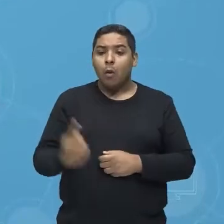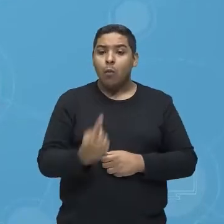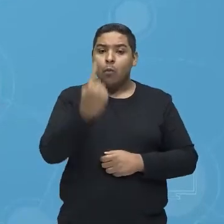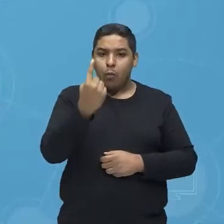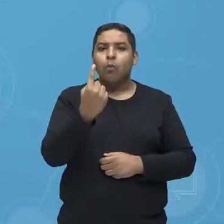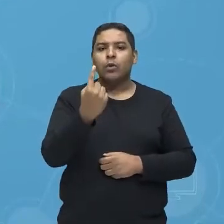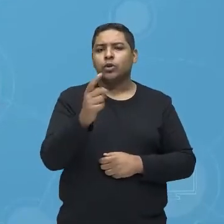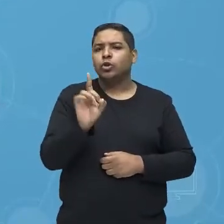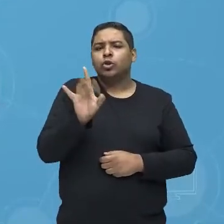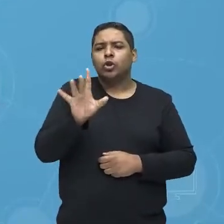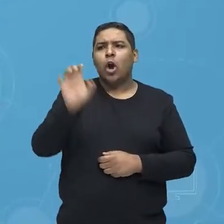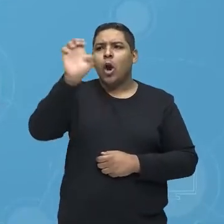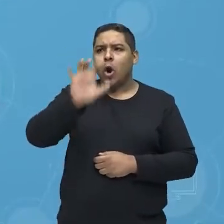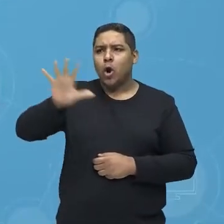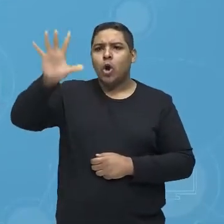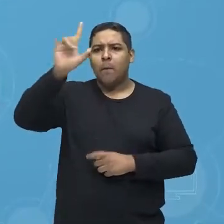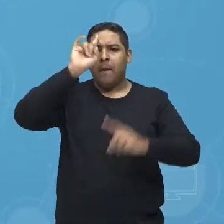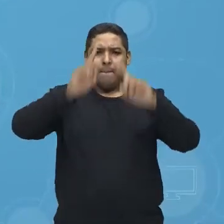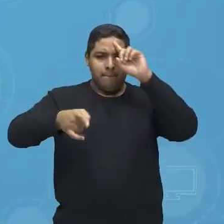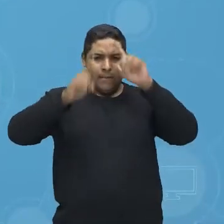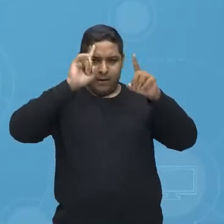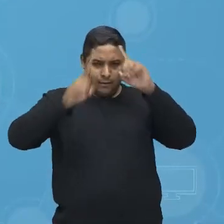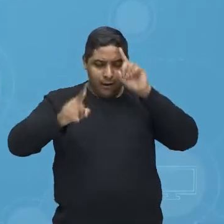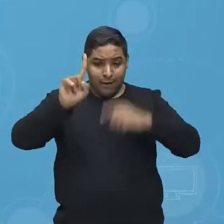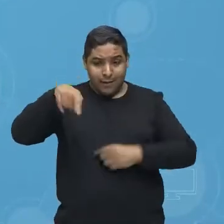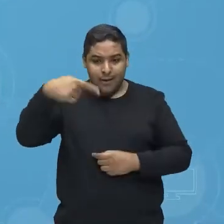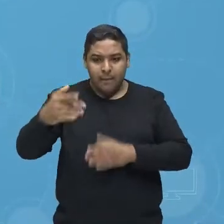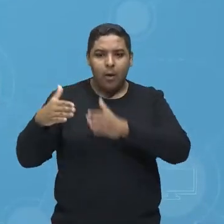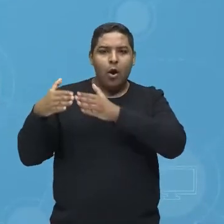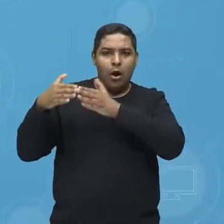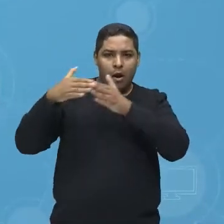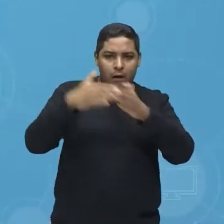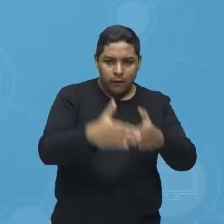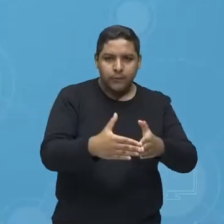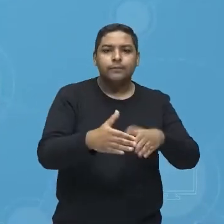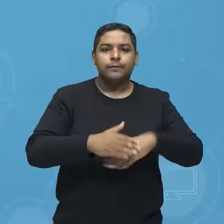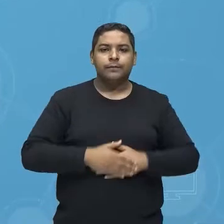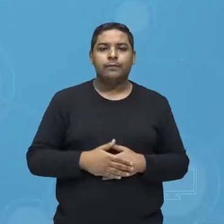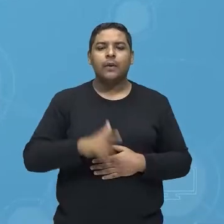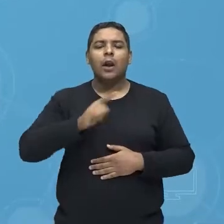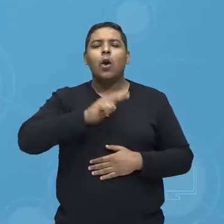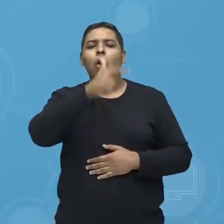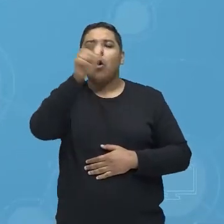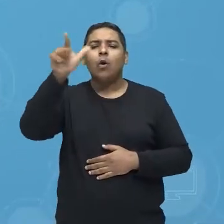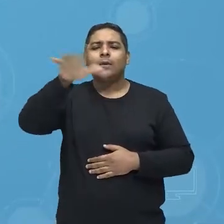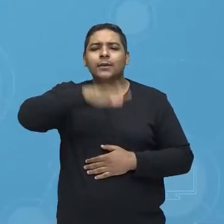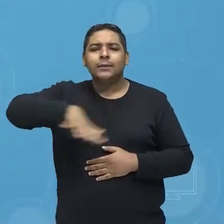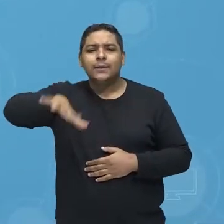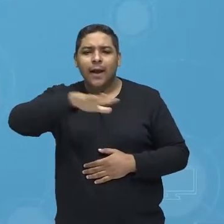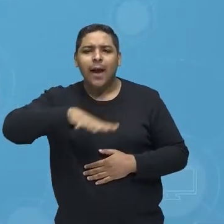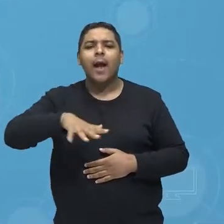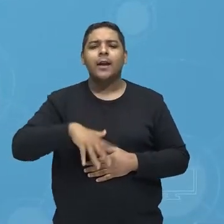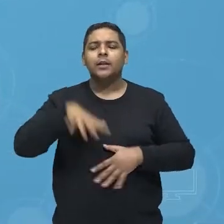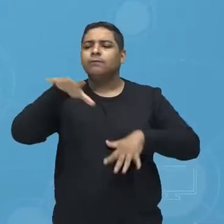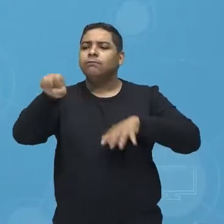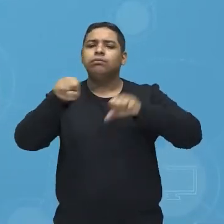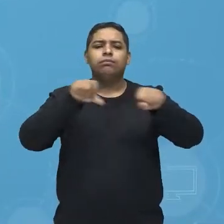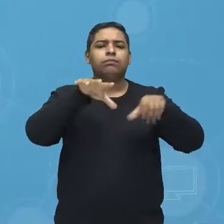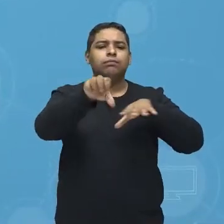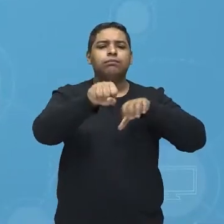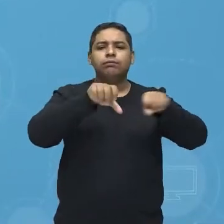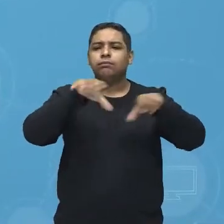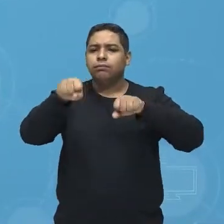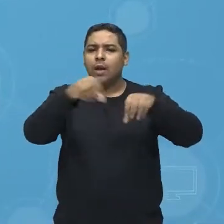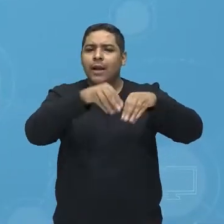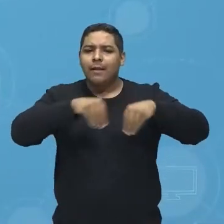Europa comandava, né? Após aí as grandes navegações, indo para outras áreas, conquistando terras, né? A gente